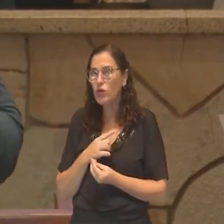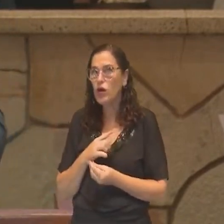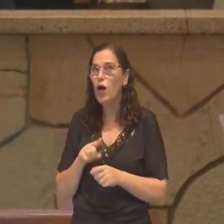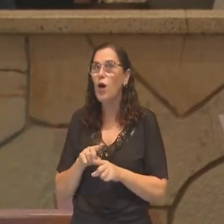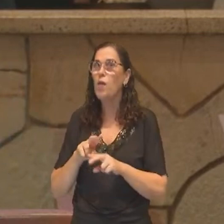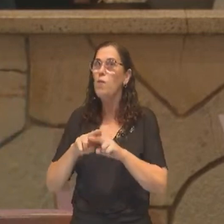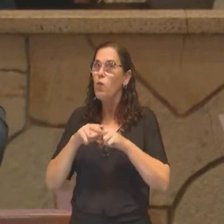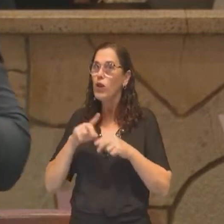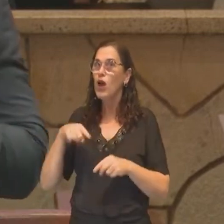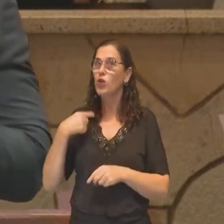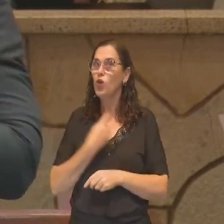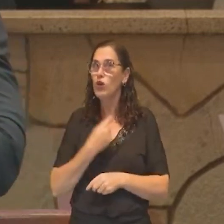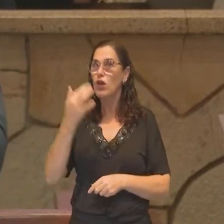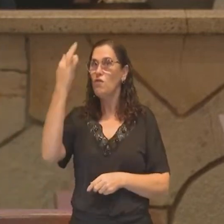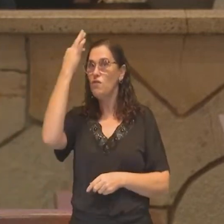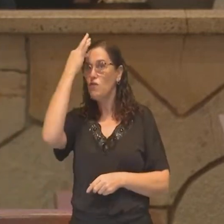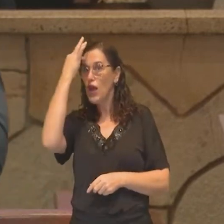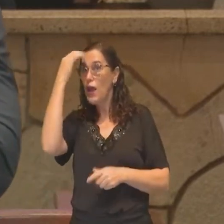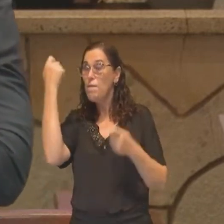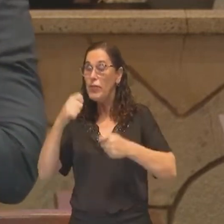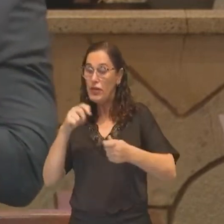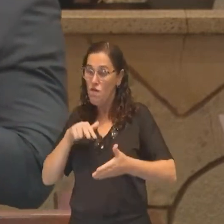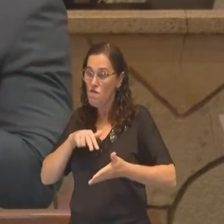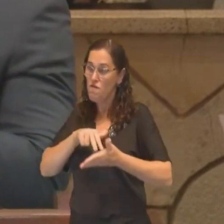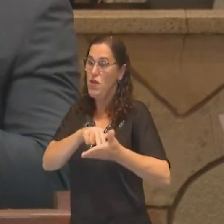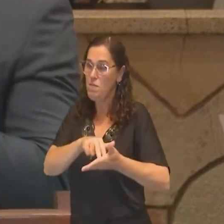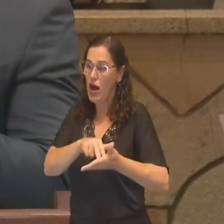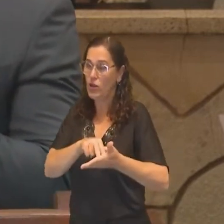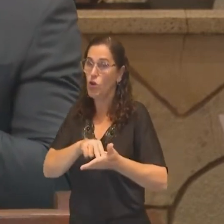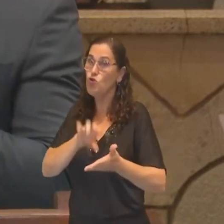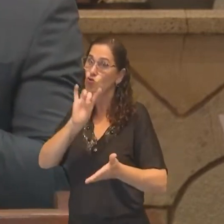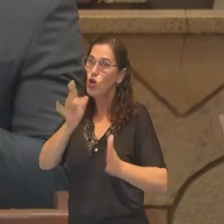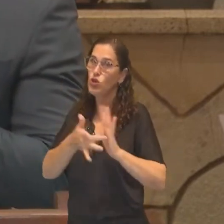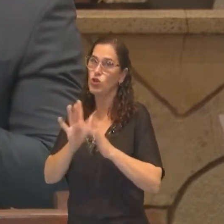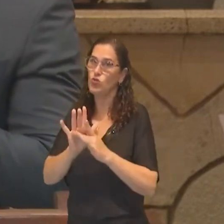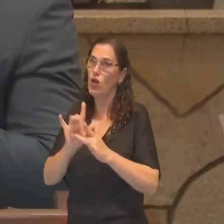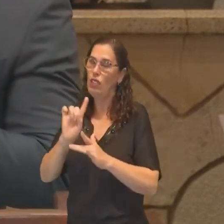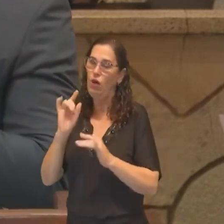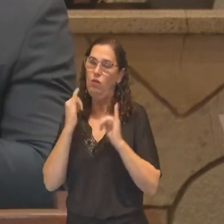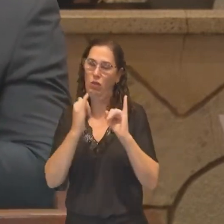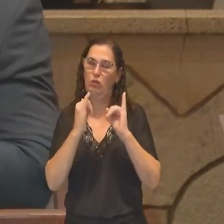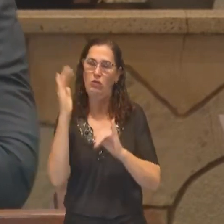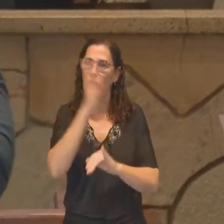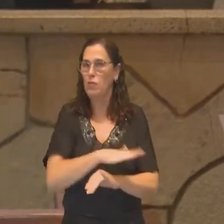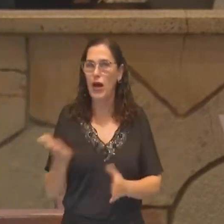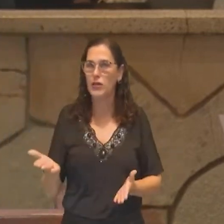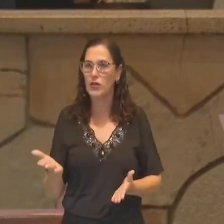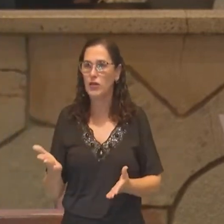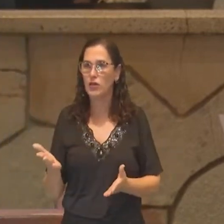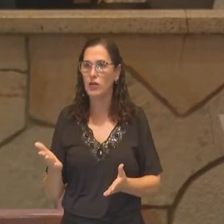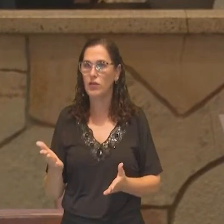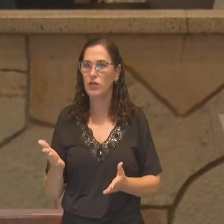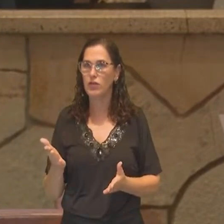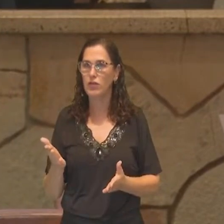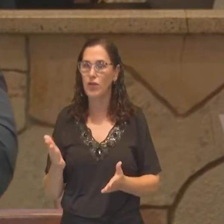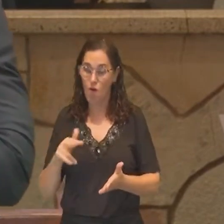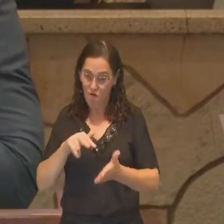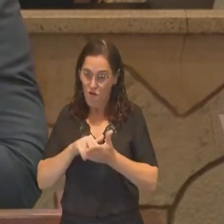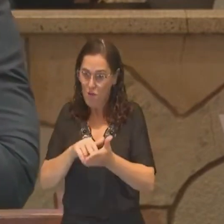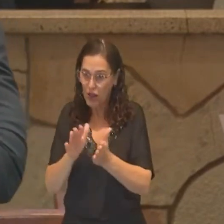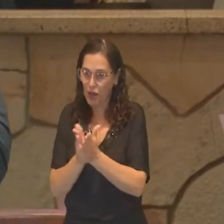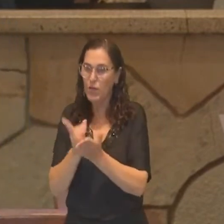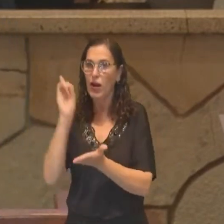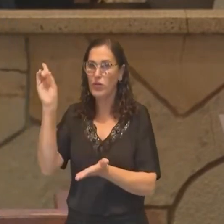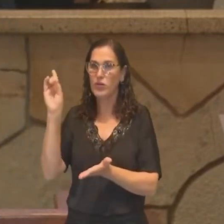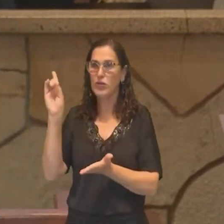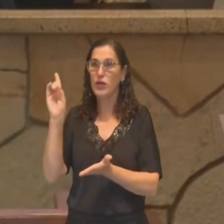estar firmada nos acontecimentos, nas más notícias, mas está firmado na palavra. A primeira coisa que nós